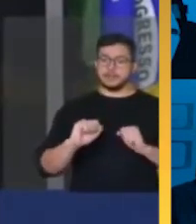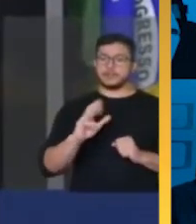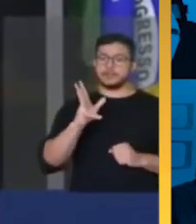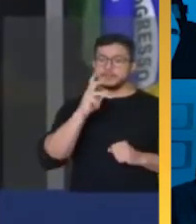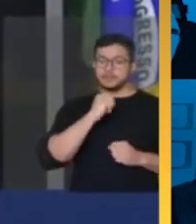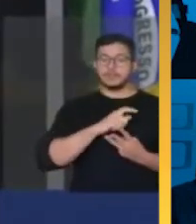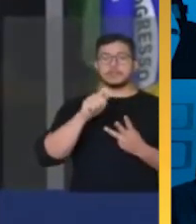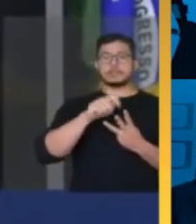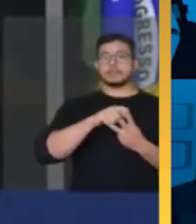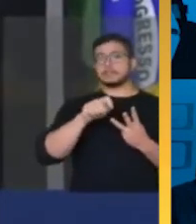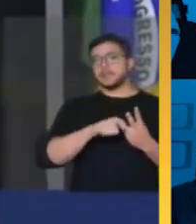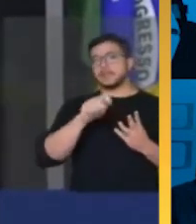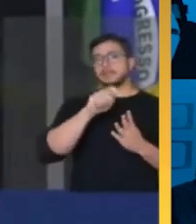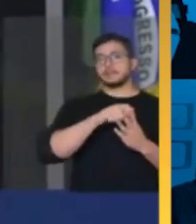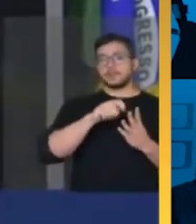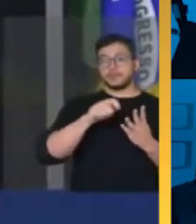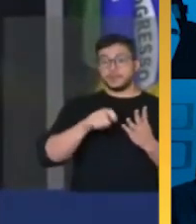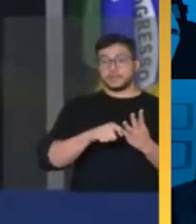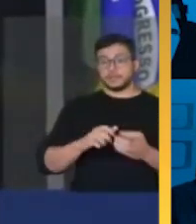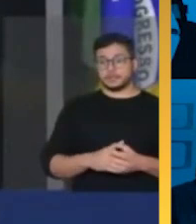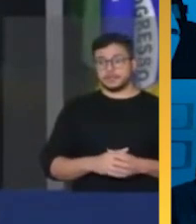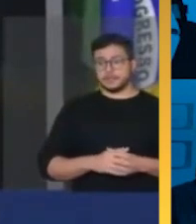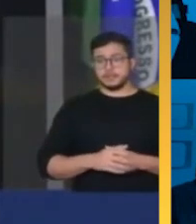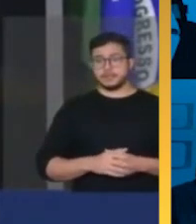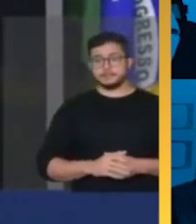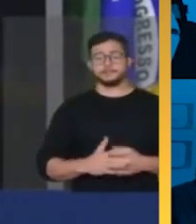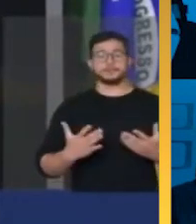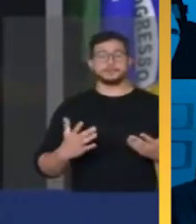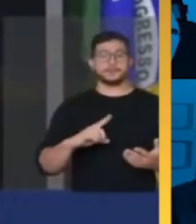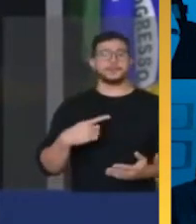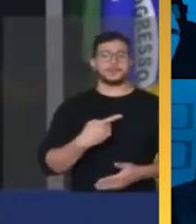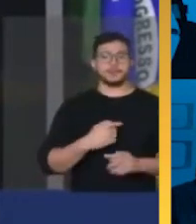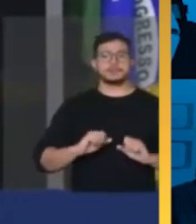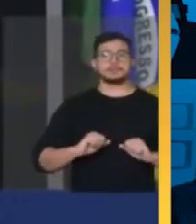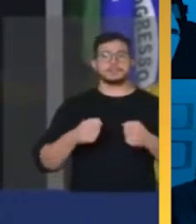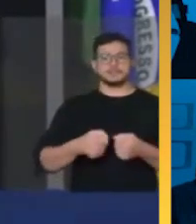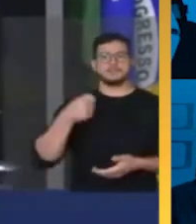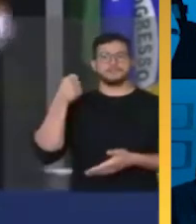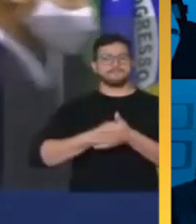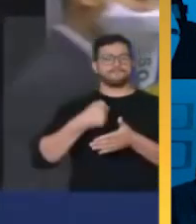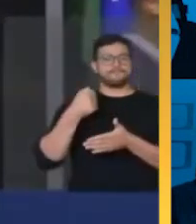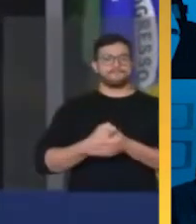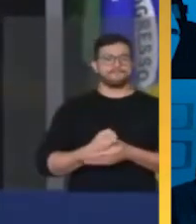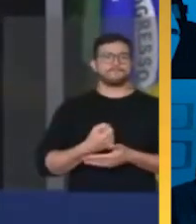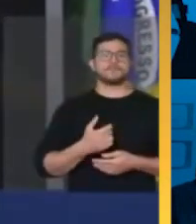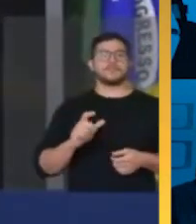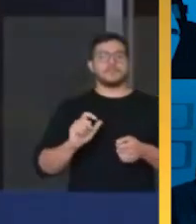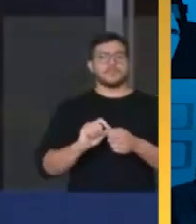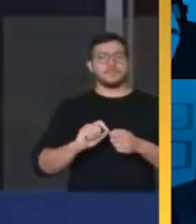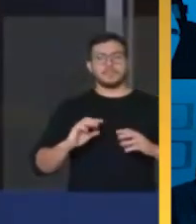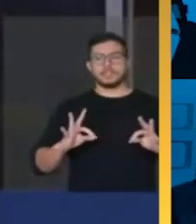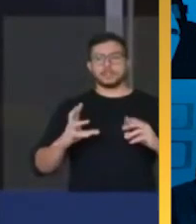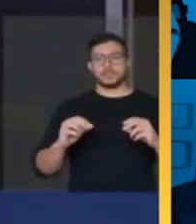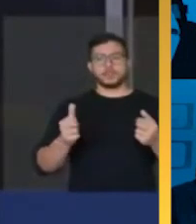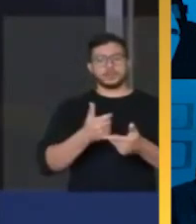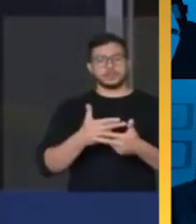demorar 2, 3, 4 meses. E é isso que eu quero dizer aqui. Lutamos muito, fizemos tudo o que nós podíamos, meu